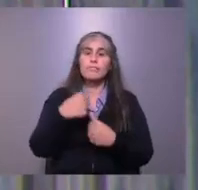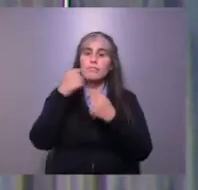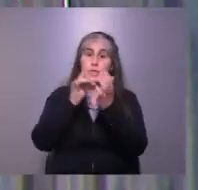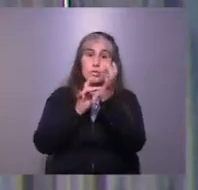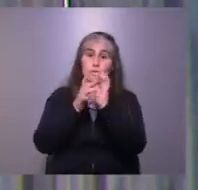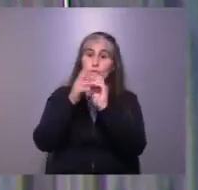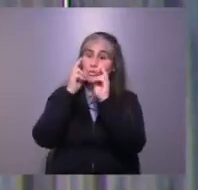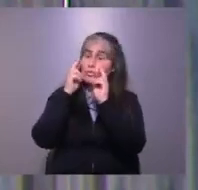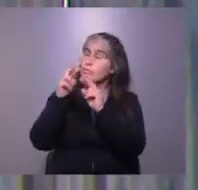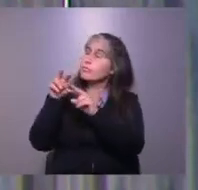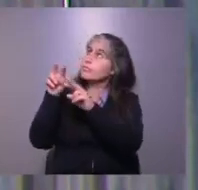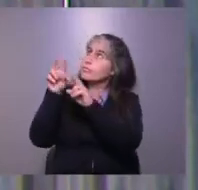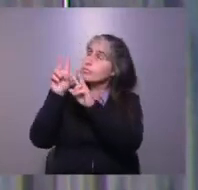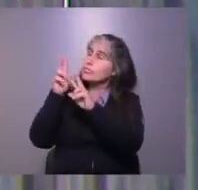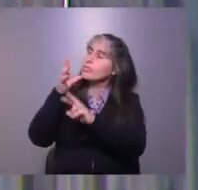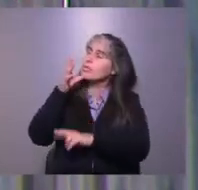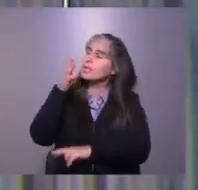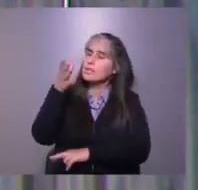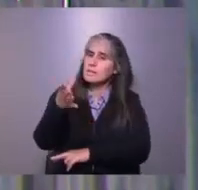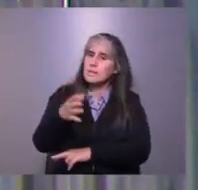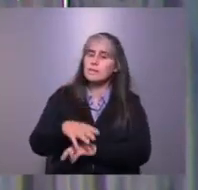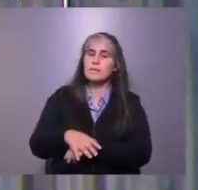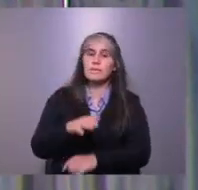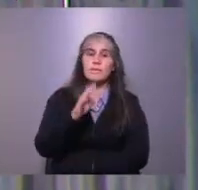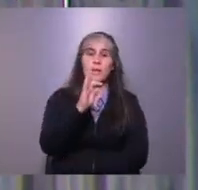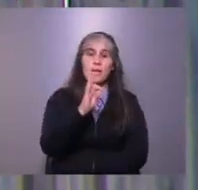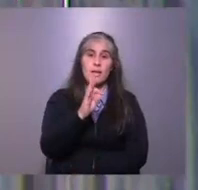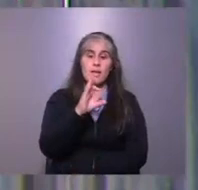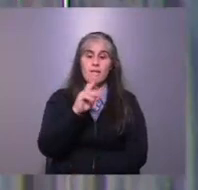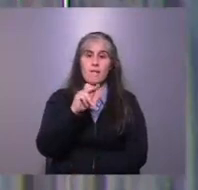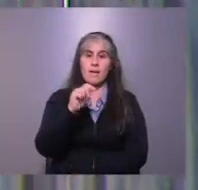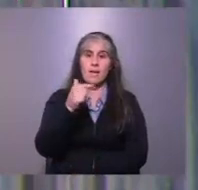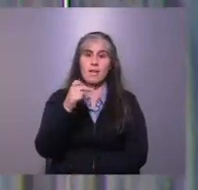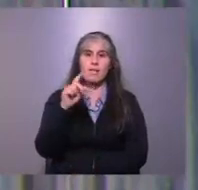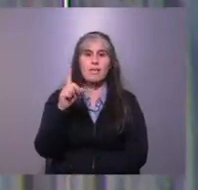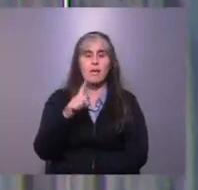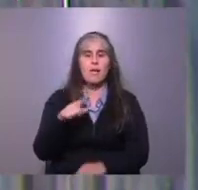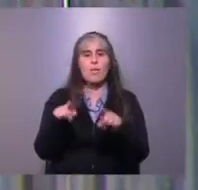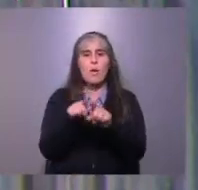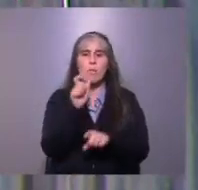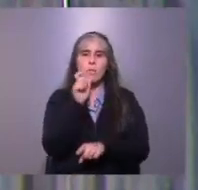céu, suspirou e disse-lhe: Éfata, que quer dizer, abre-te.